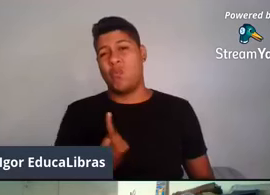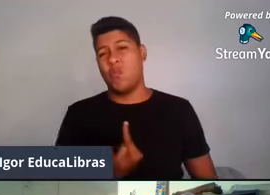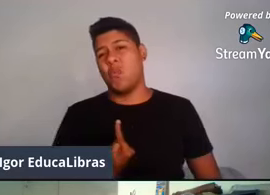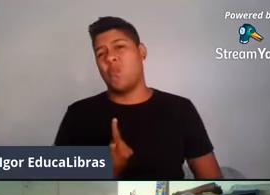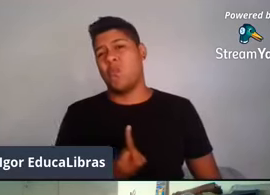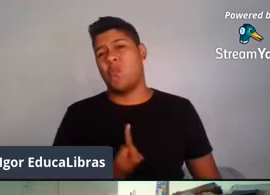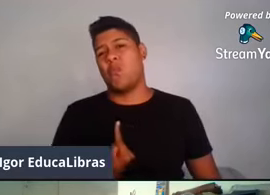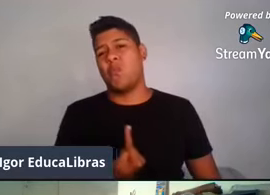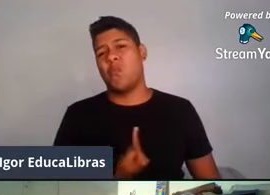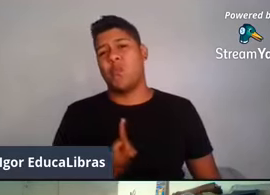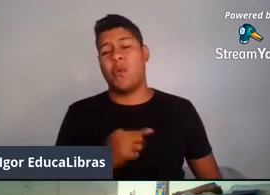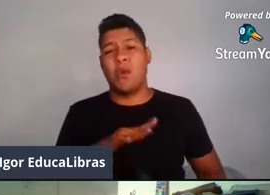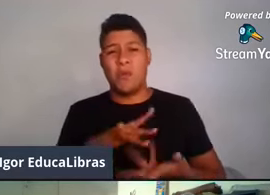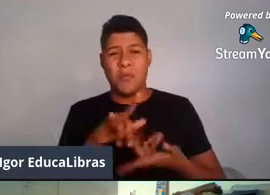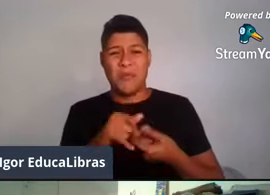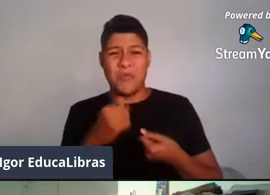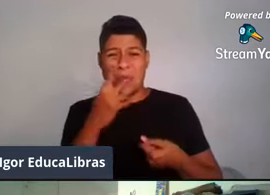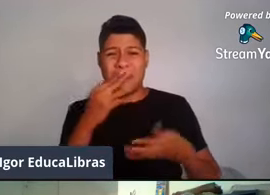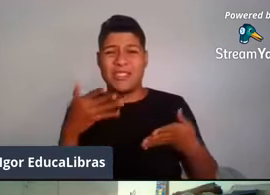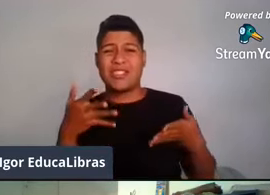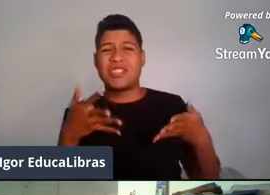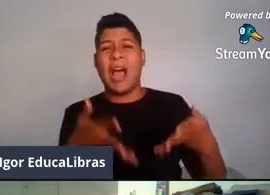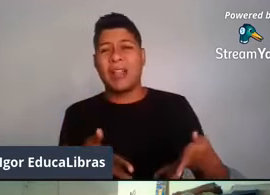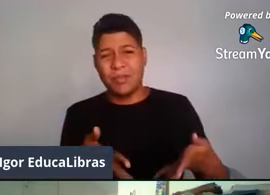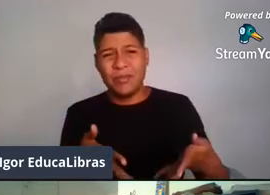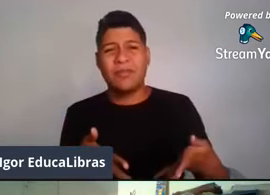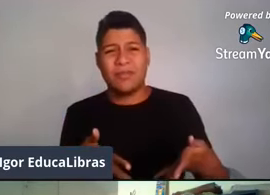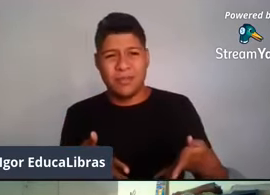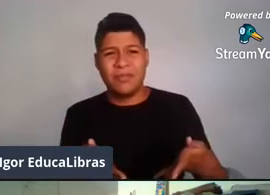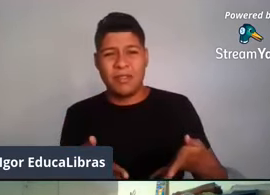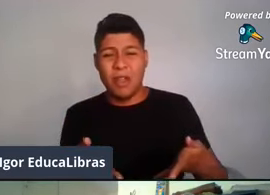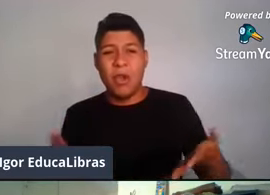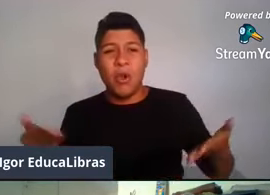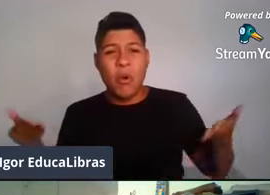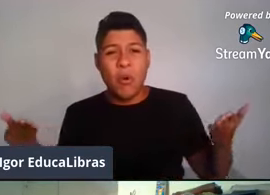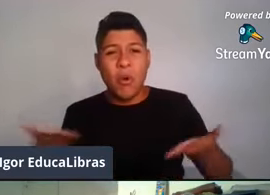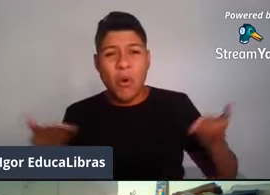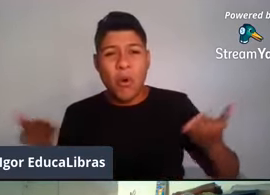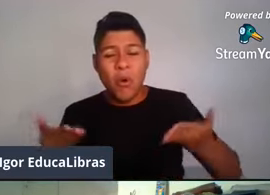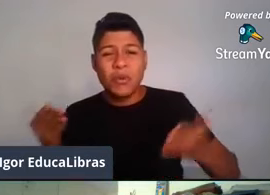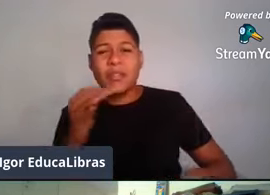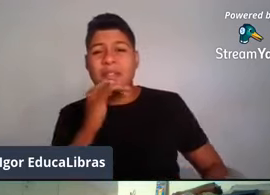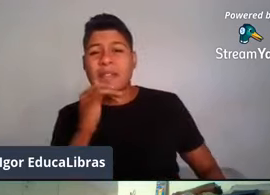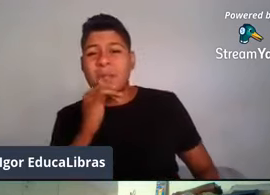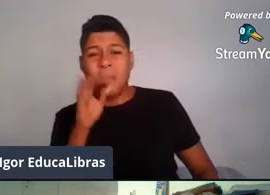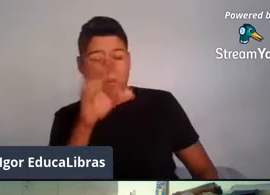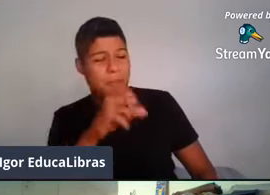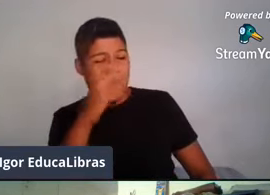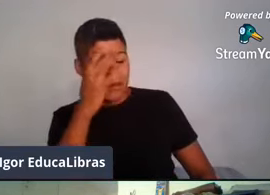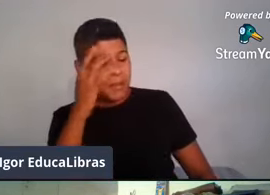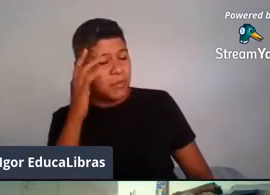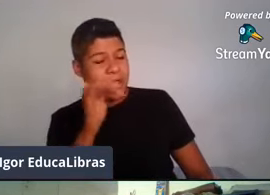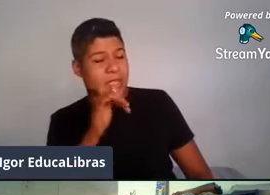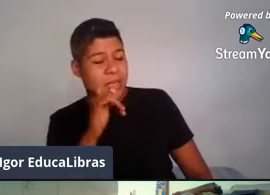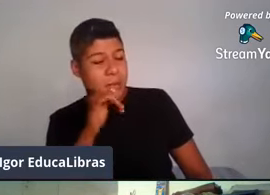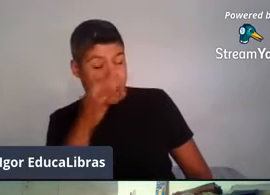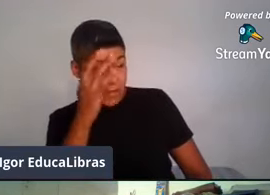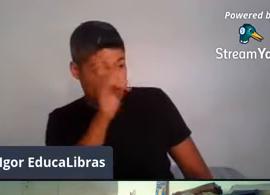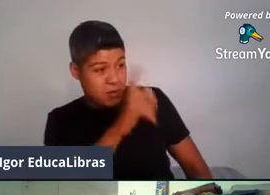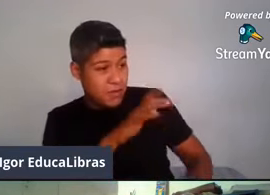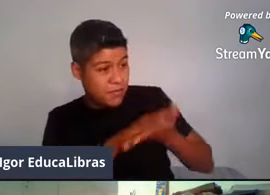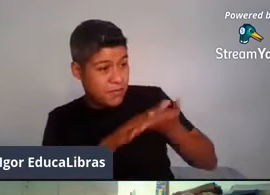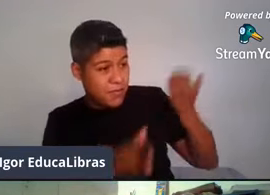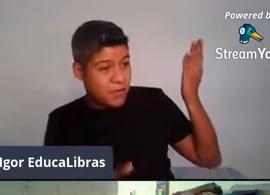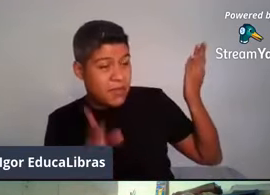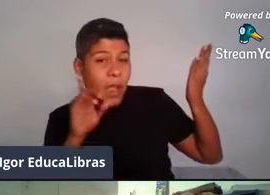O mundo está ficando muito chato, né? Você hoje pega, por exemplo, uma pessoa vai viajar hoje para os